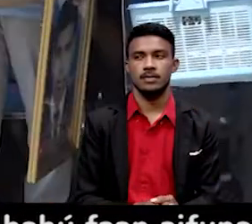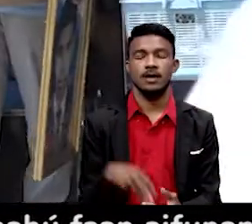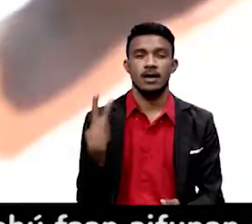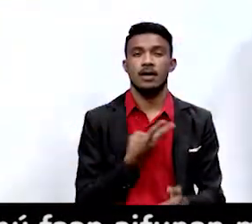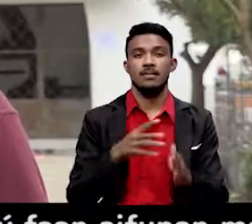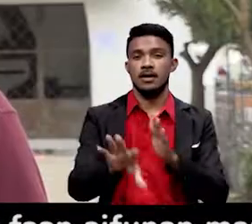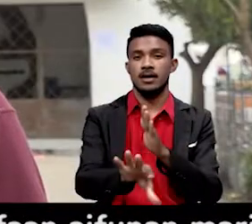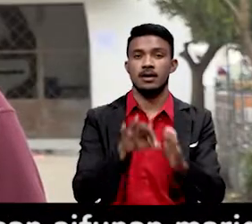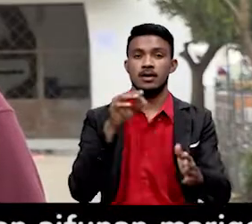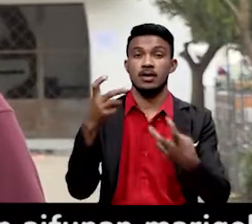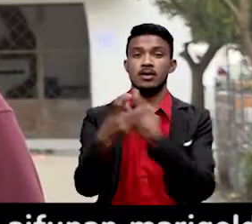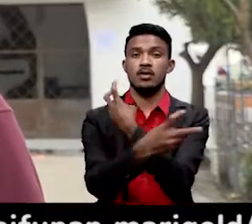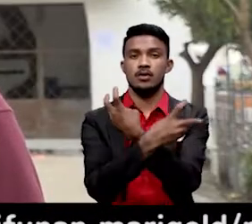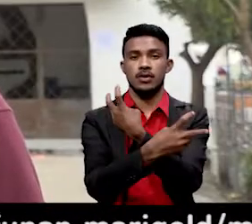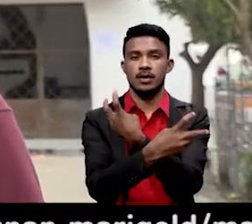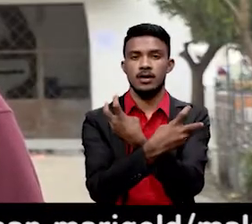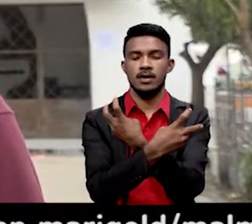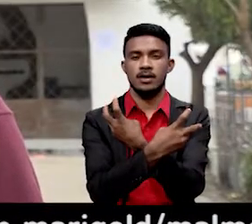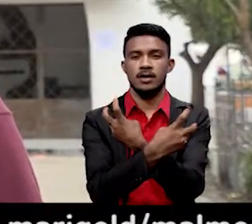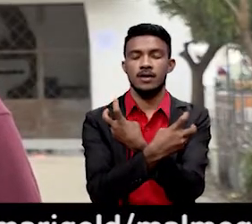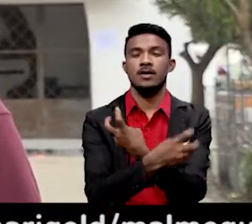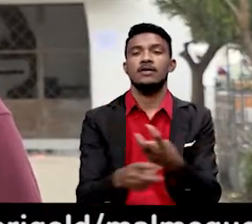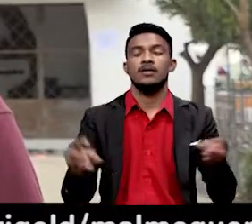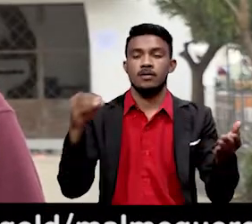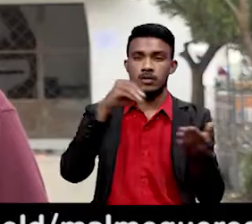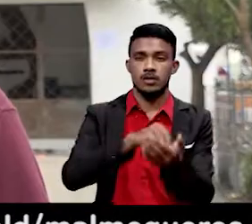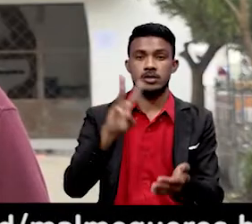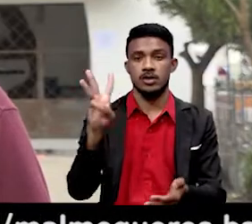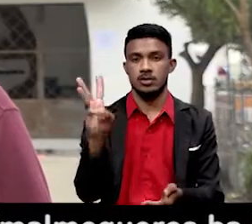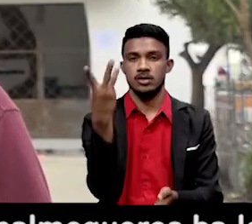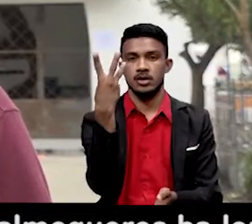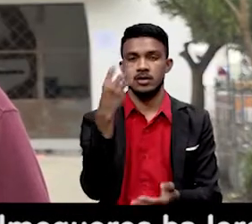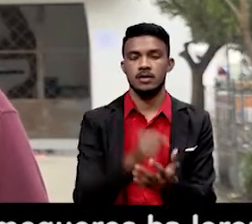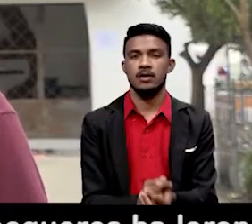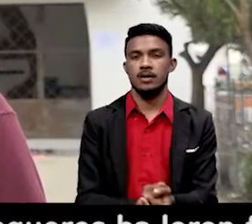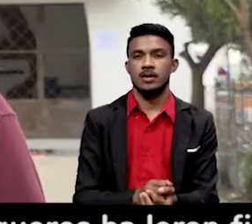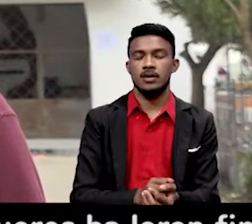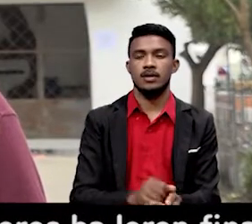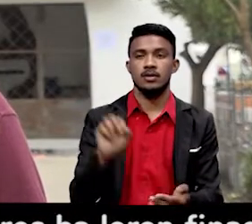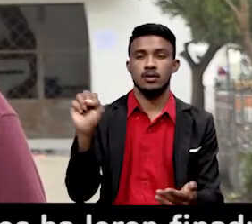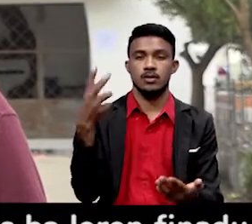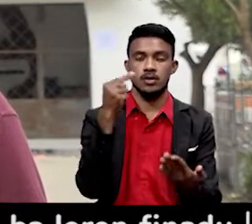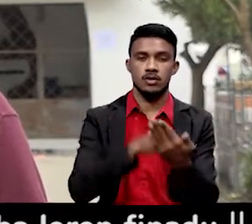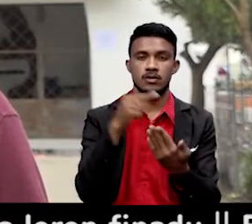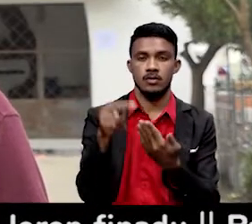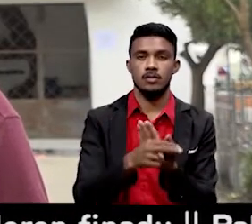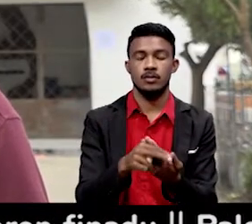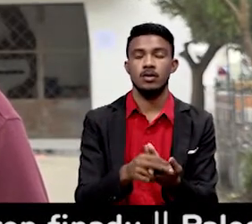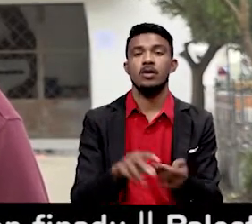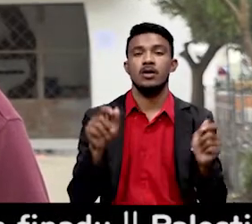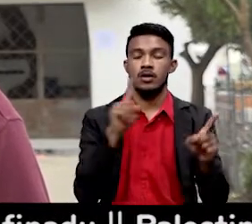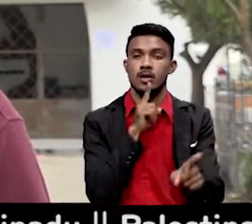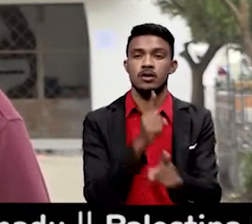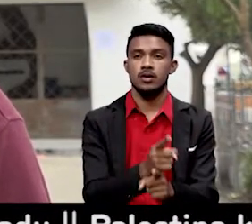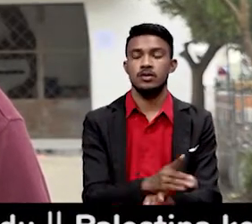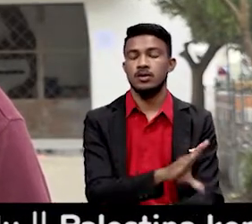reta ruína, foi uma semana recinem. São recinem, 2 de novembro, confirmado. Rotan, a minha reta